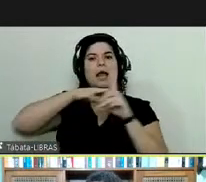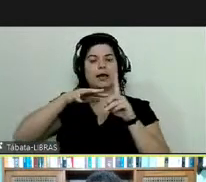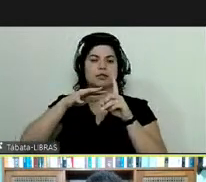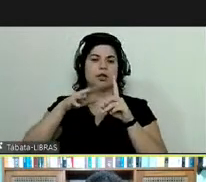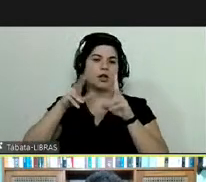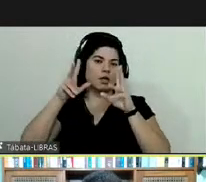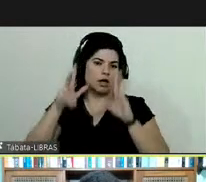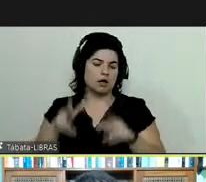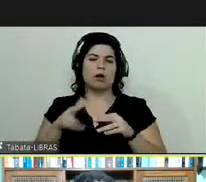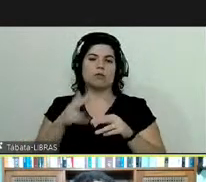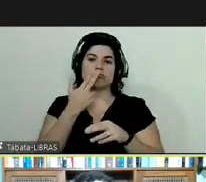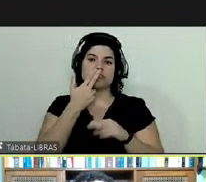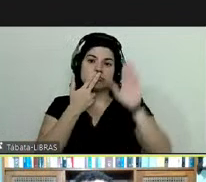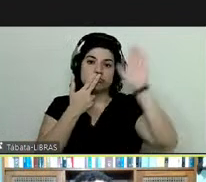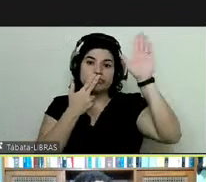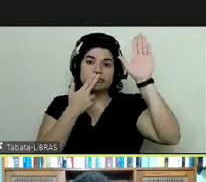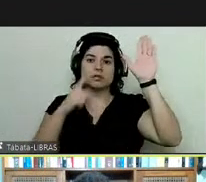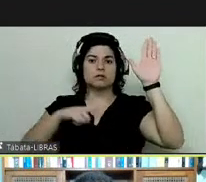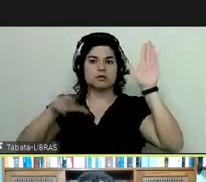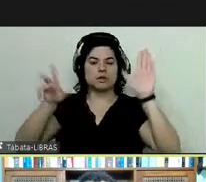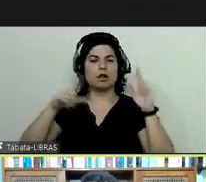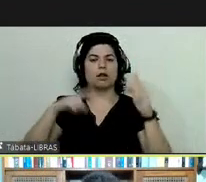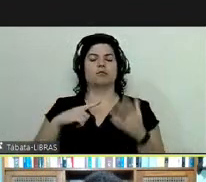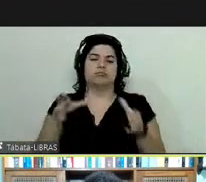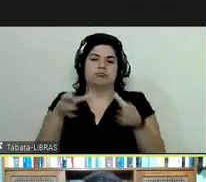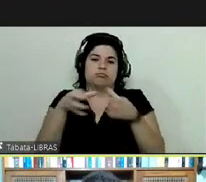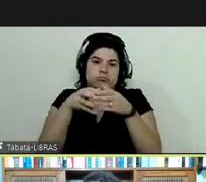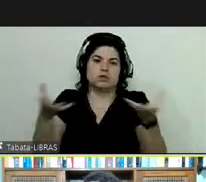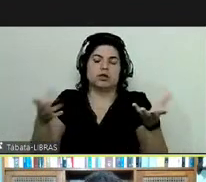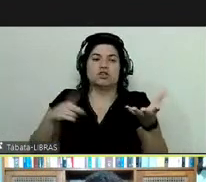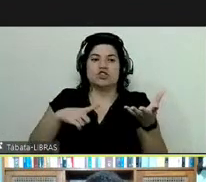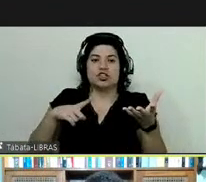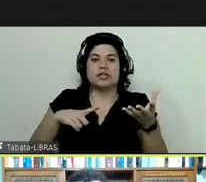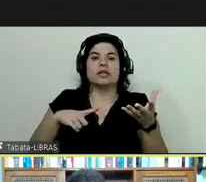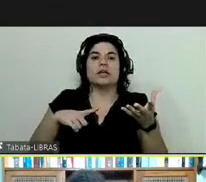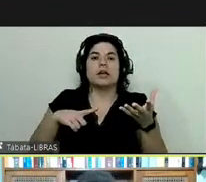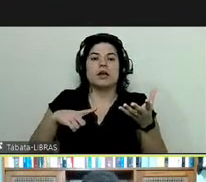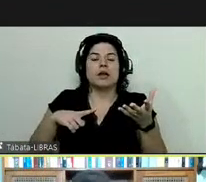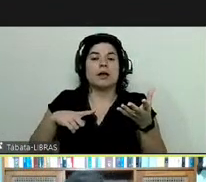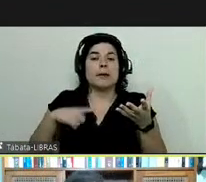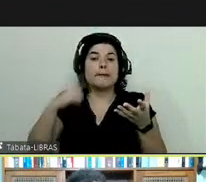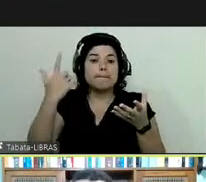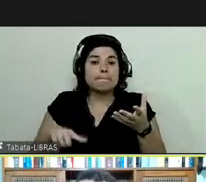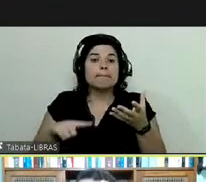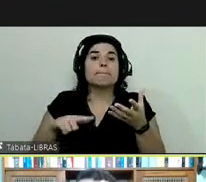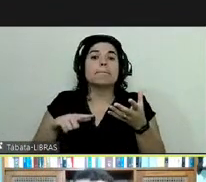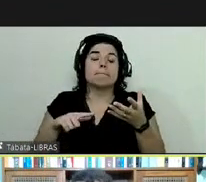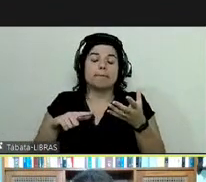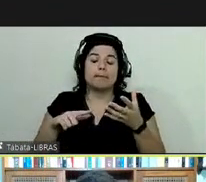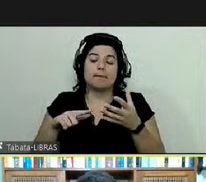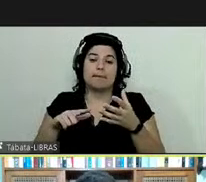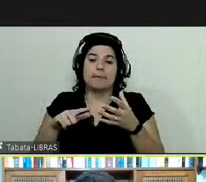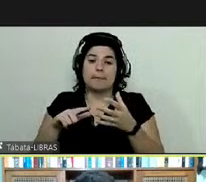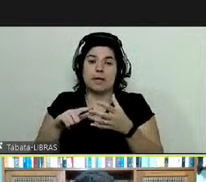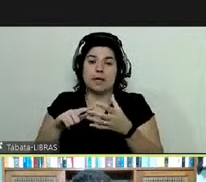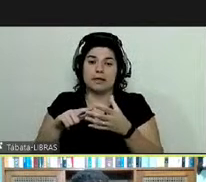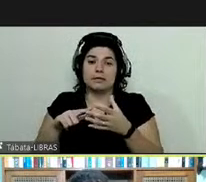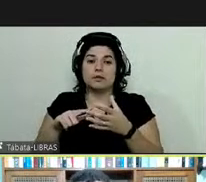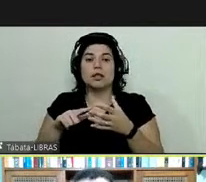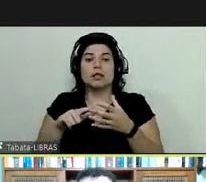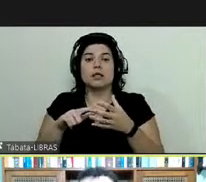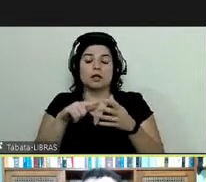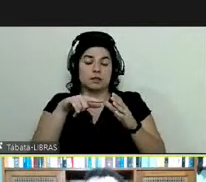comunismo soviético tivemos aí os estados capitalistas modernos que vieram tentando casar dentro da medida do possível Como eu disse